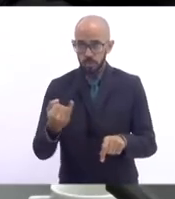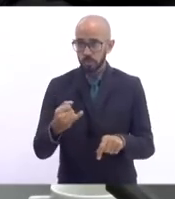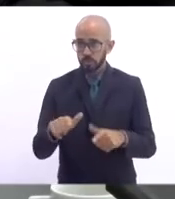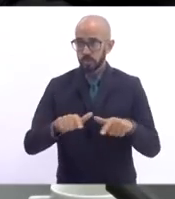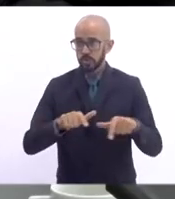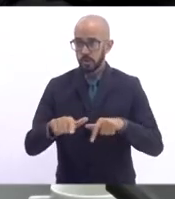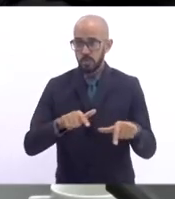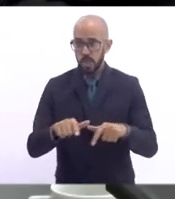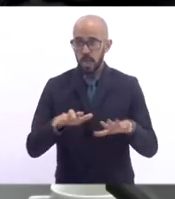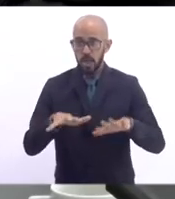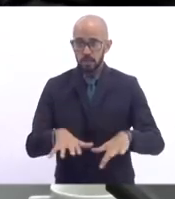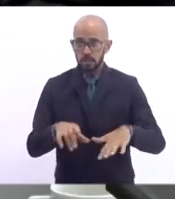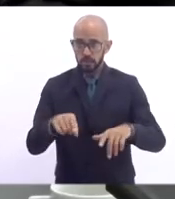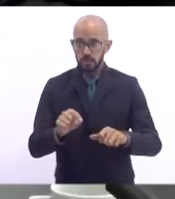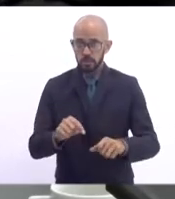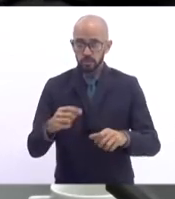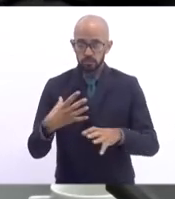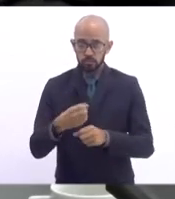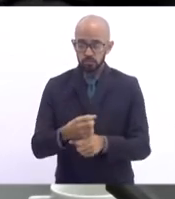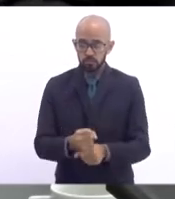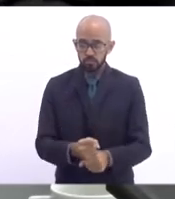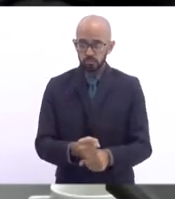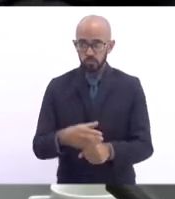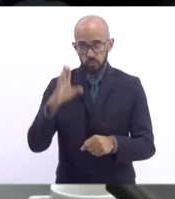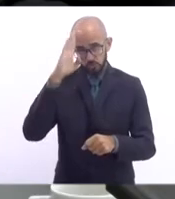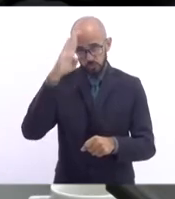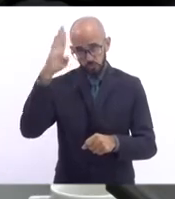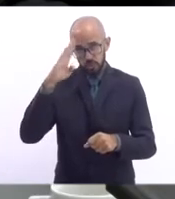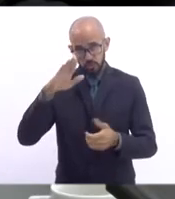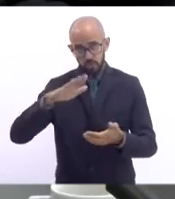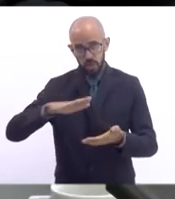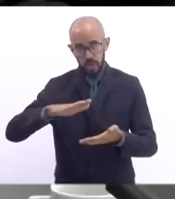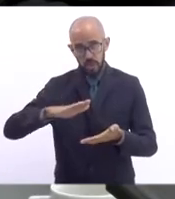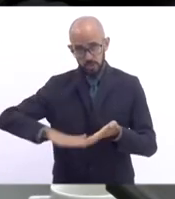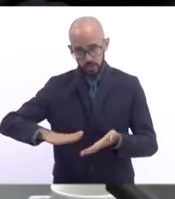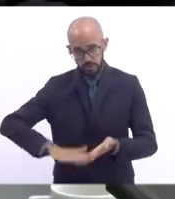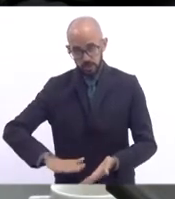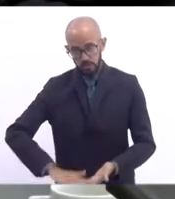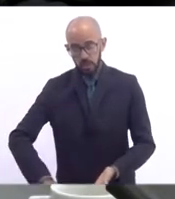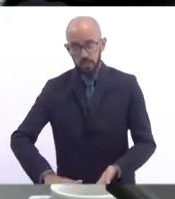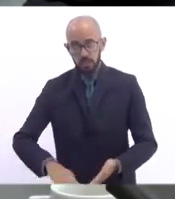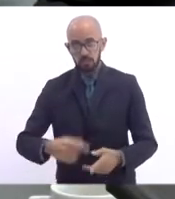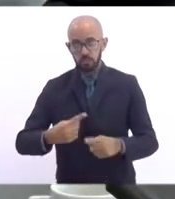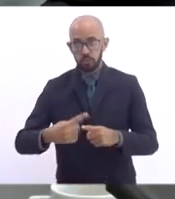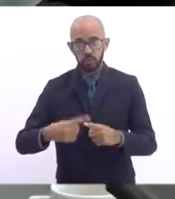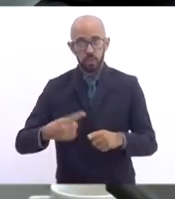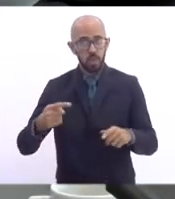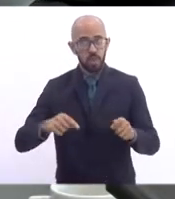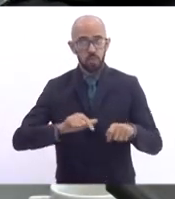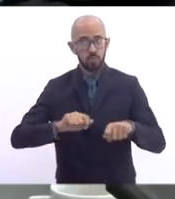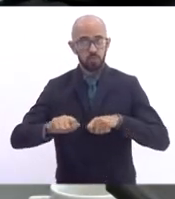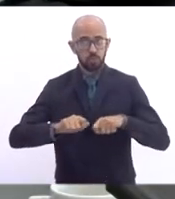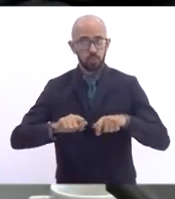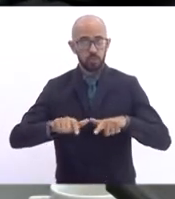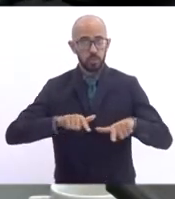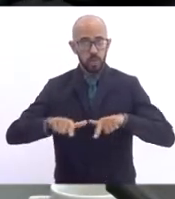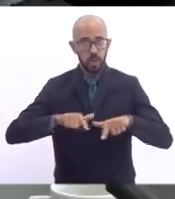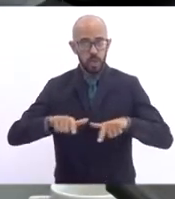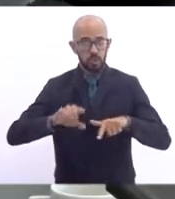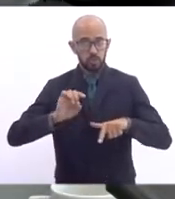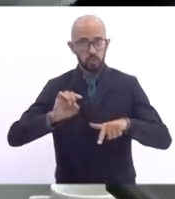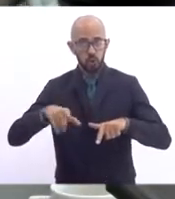forma com essas projeções dos principais blocos despesas não pode trabalhar só